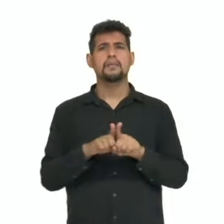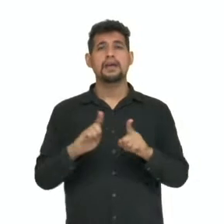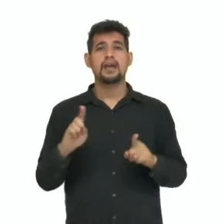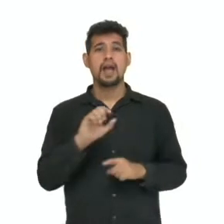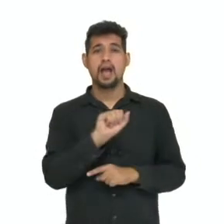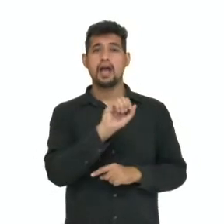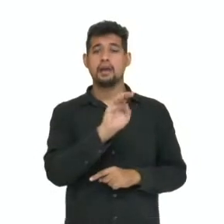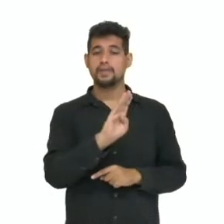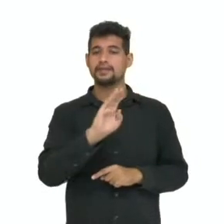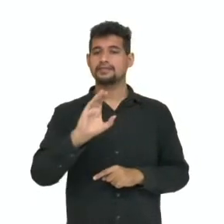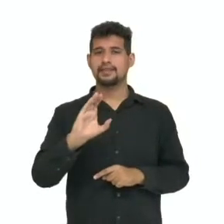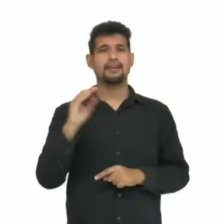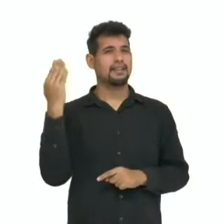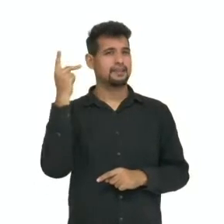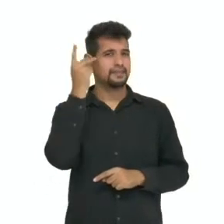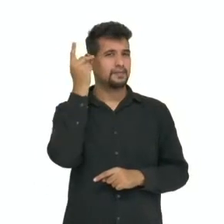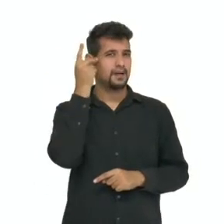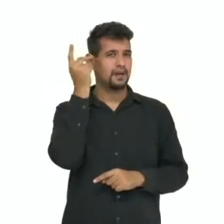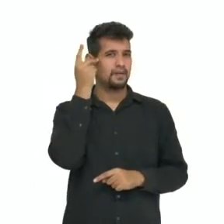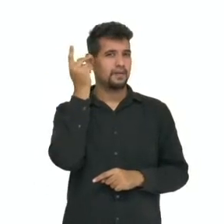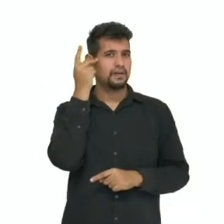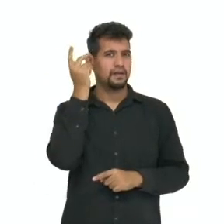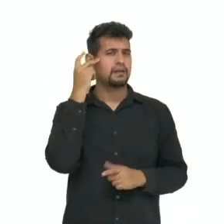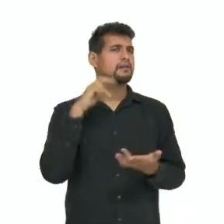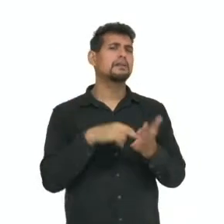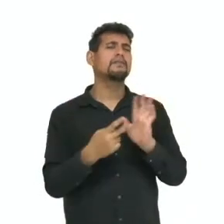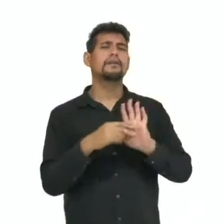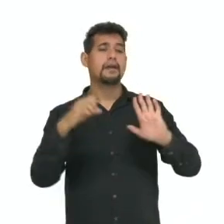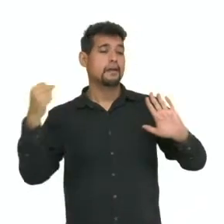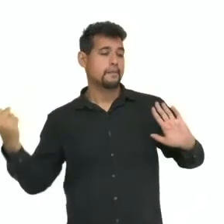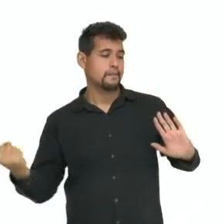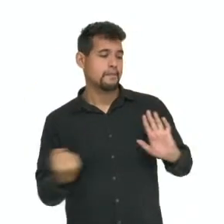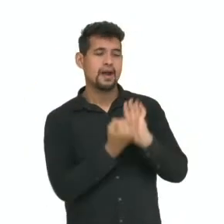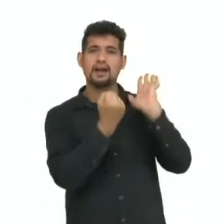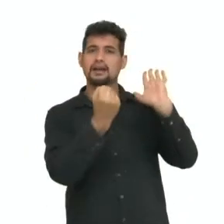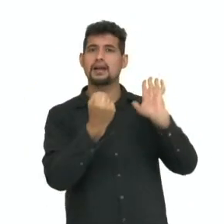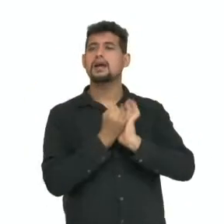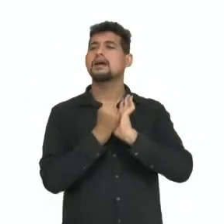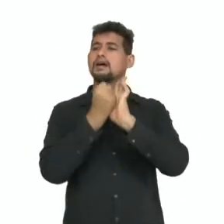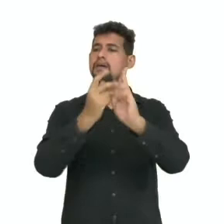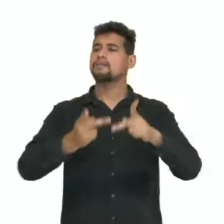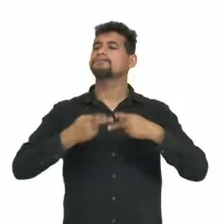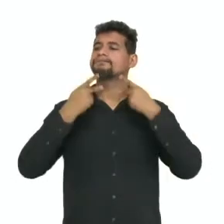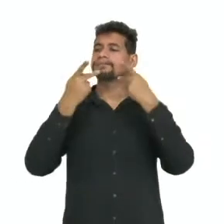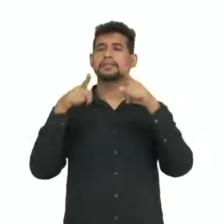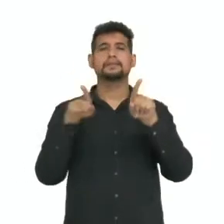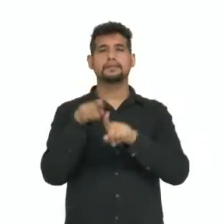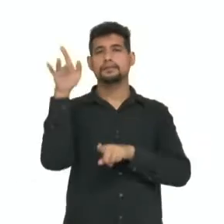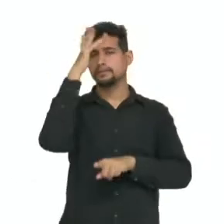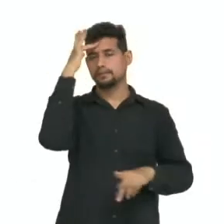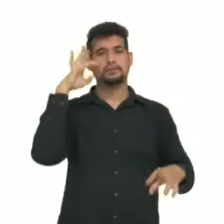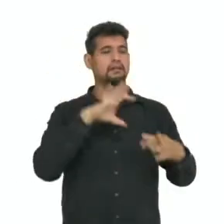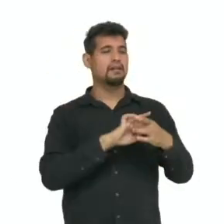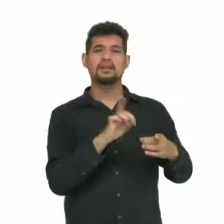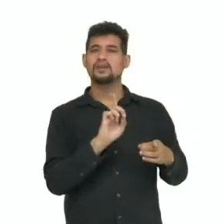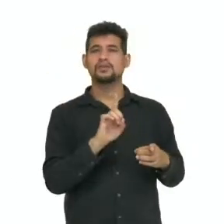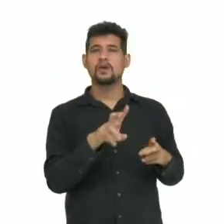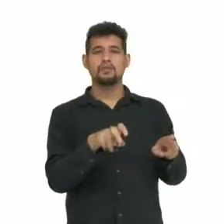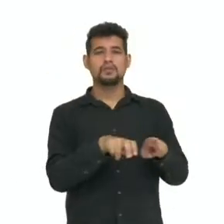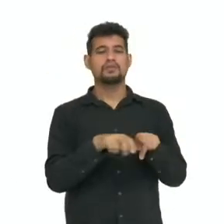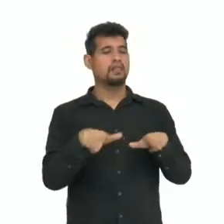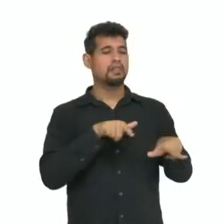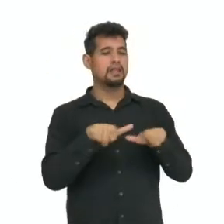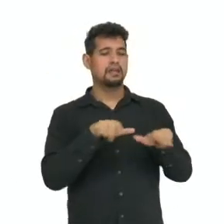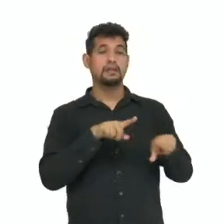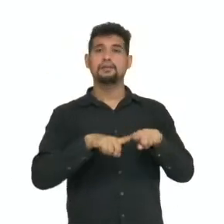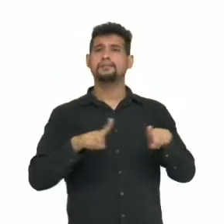ABC Paulista, em São Paulo, elas marcaram muito essa manifestações de trabalhadores ligados não só às causas trabalhistas,